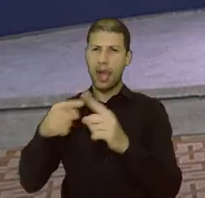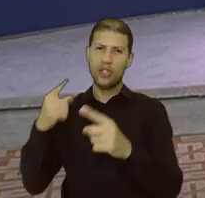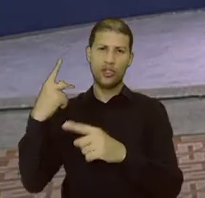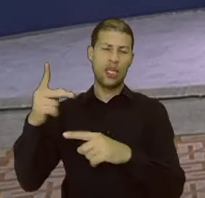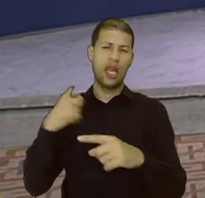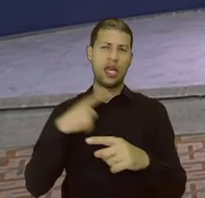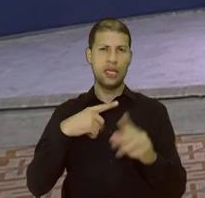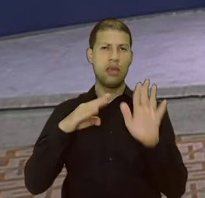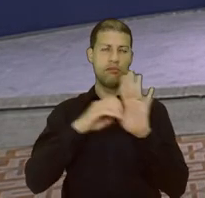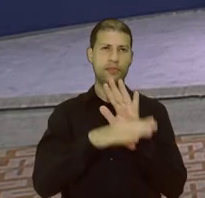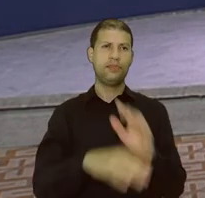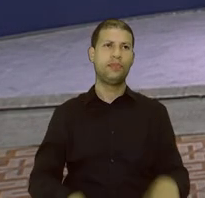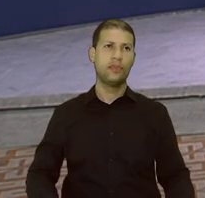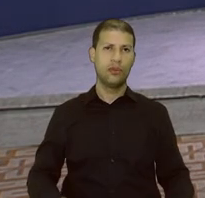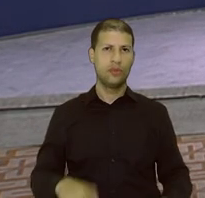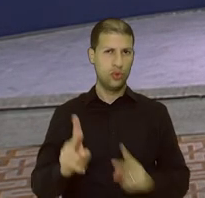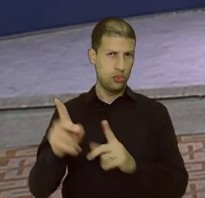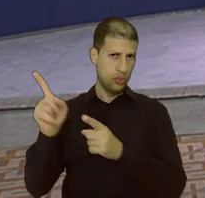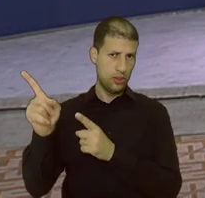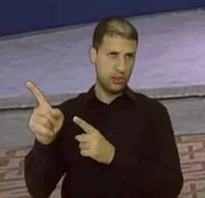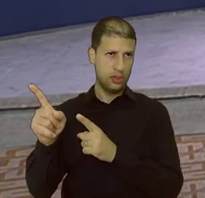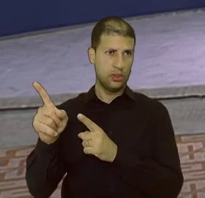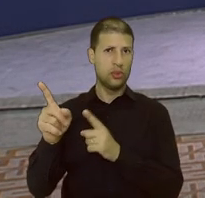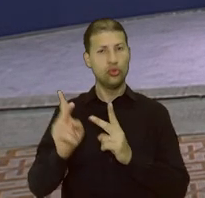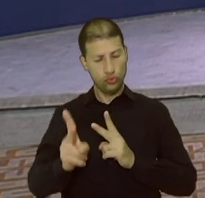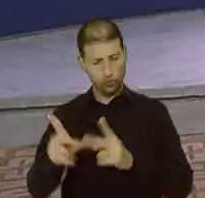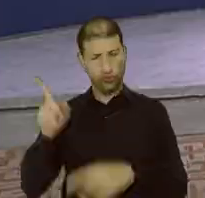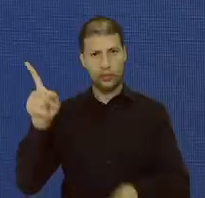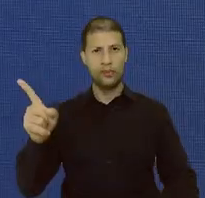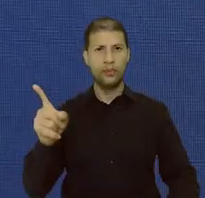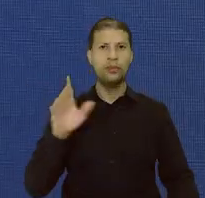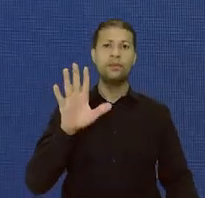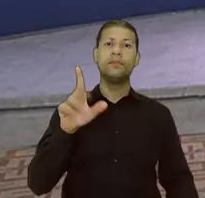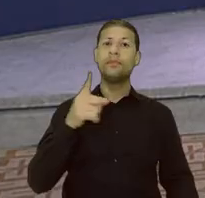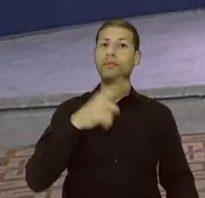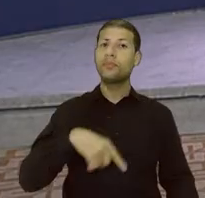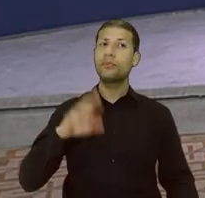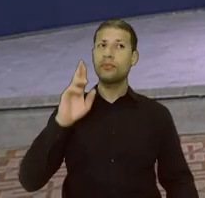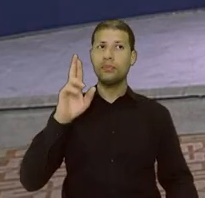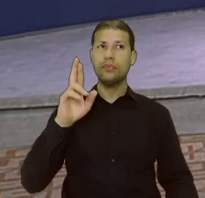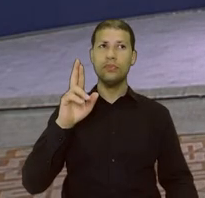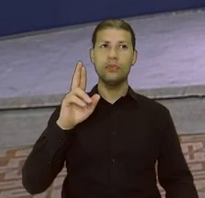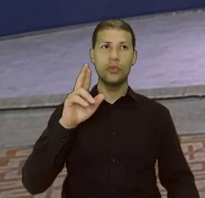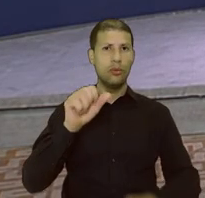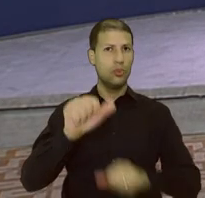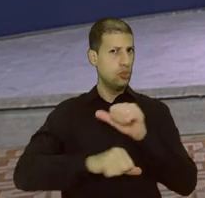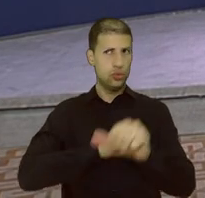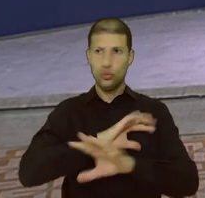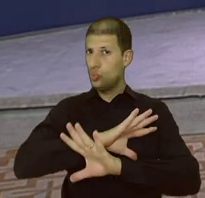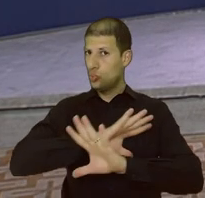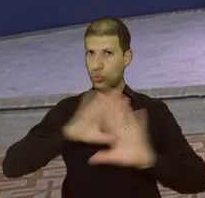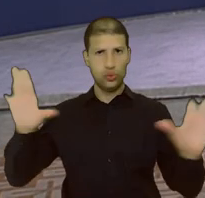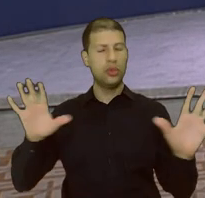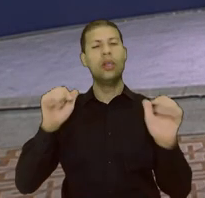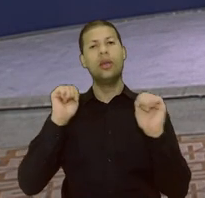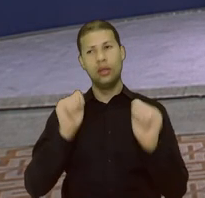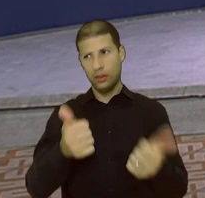vocês seguem lá a gente segue mas assim o nosso papel como quem mudou totalmente a tese totalmente